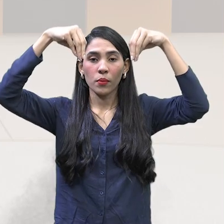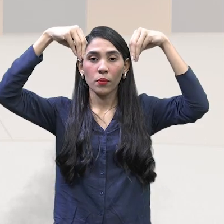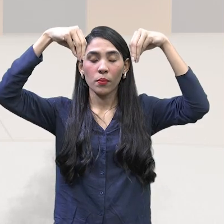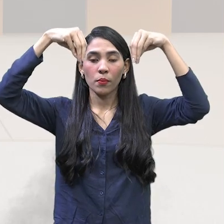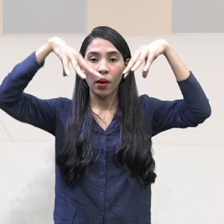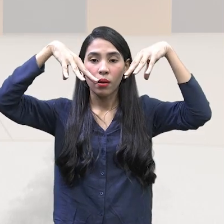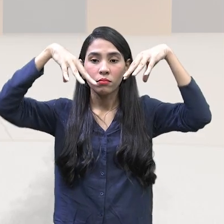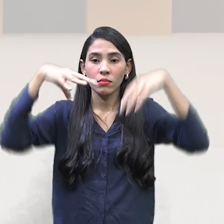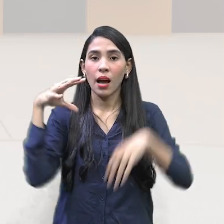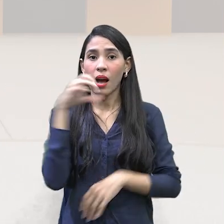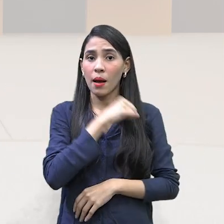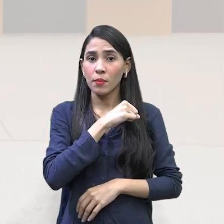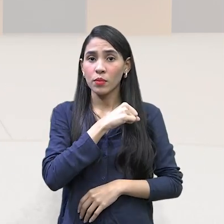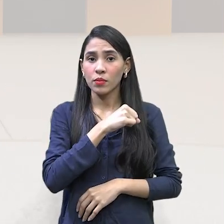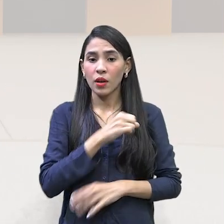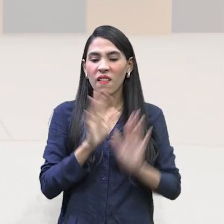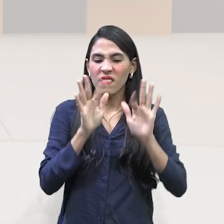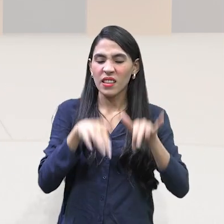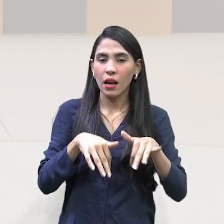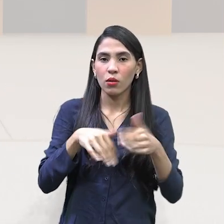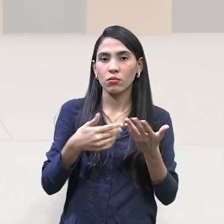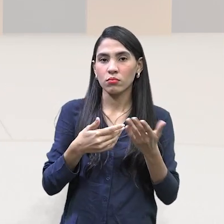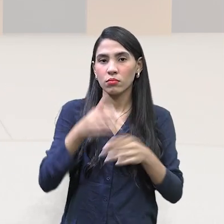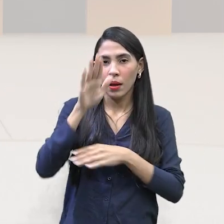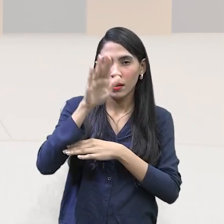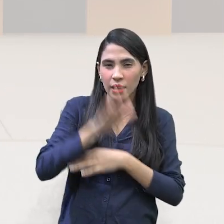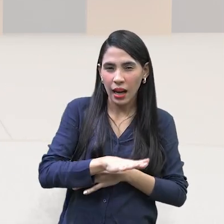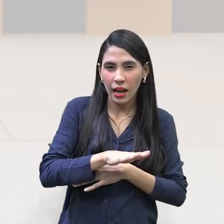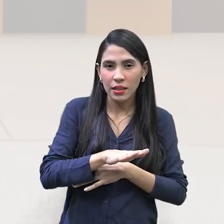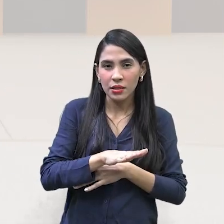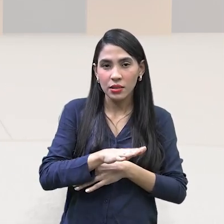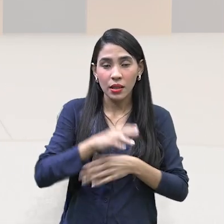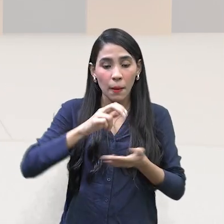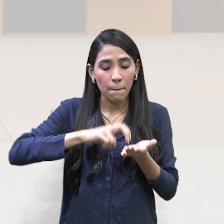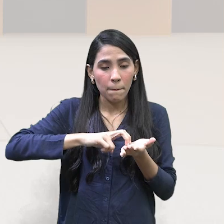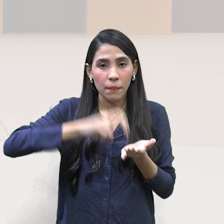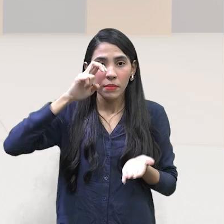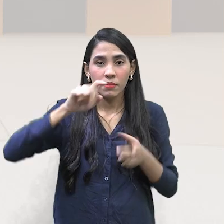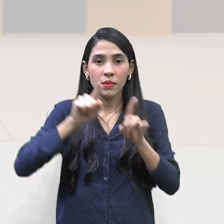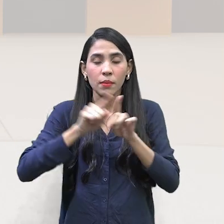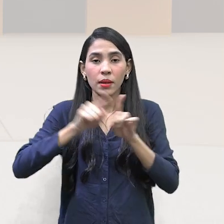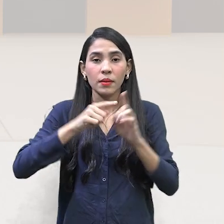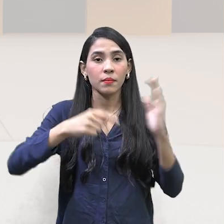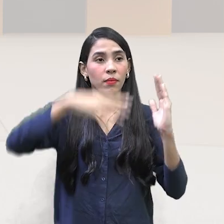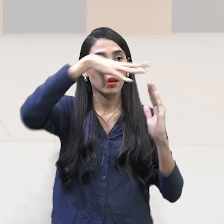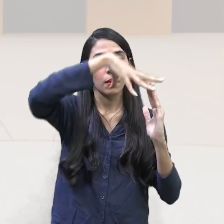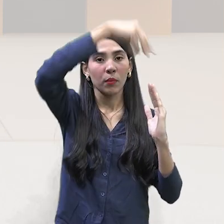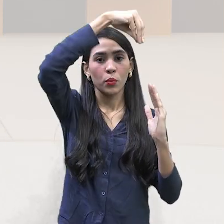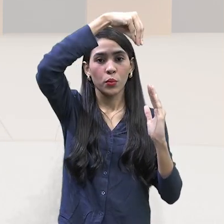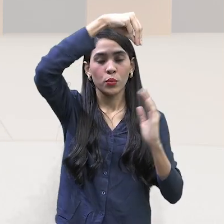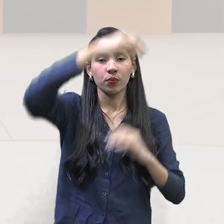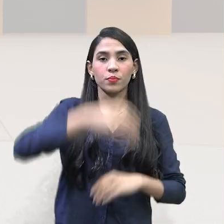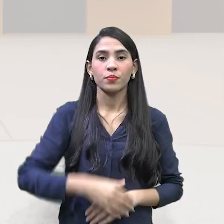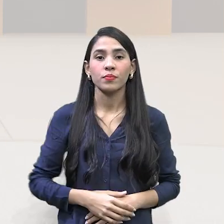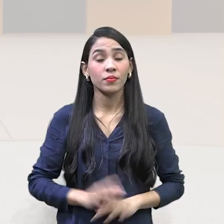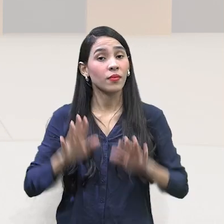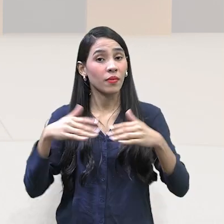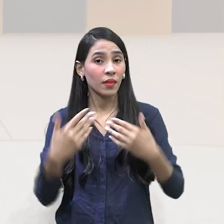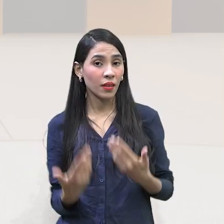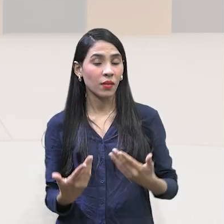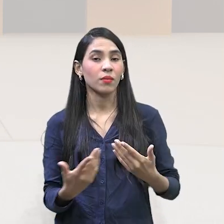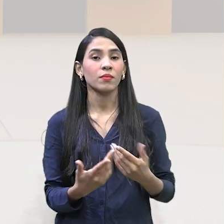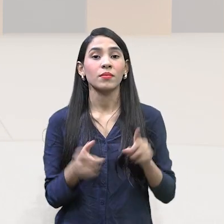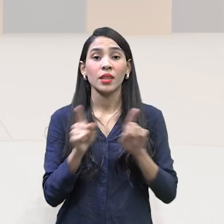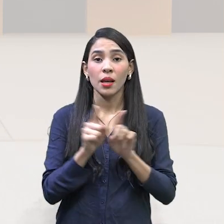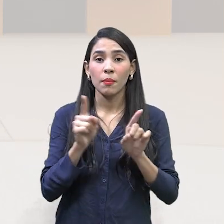sozinha. É verdade. Não é? Ali no final da tarde, início da noite, vai amanhecendo ali, Rapidamente desliga. Então,